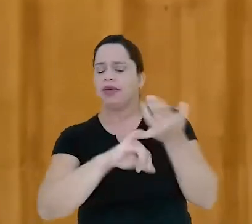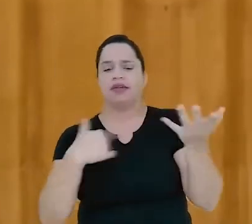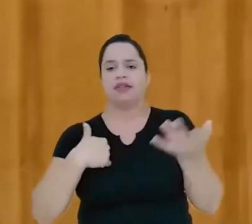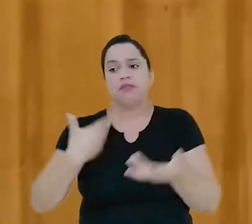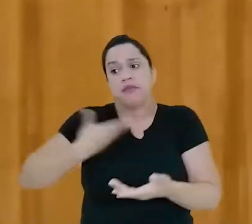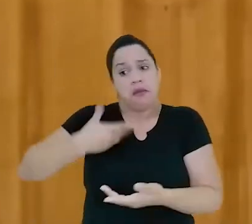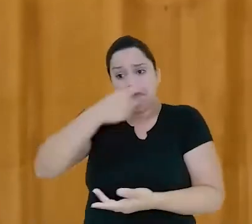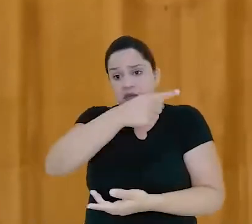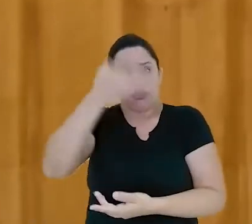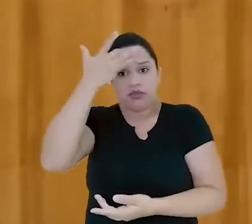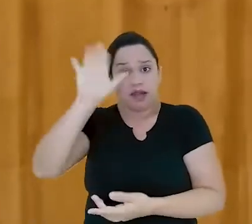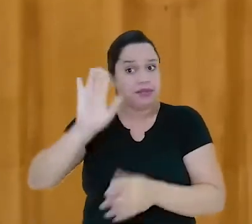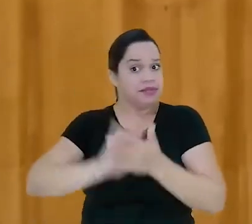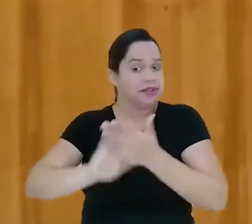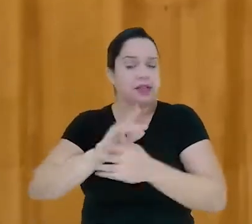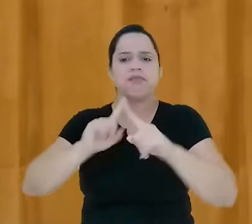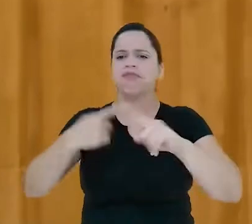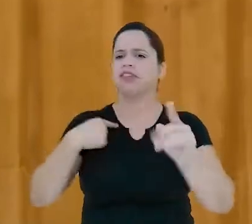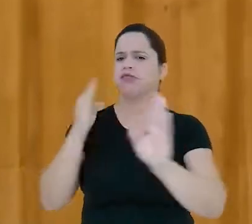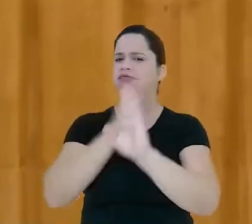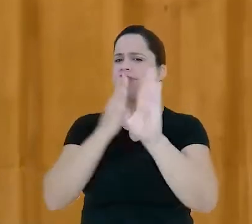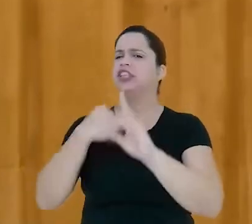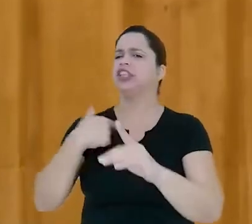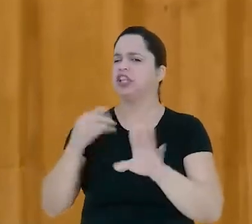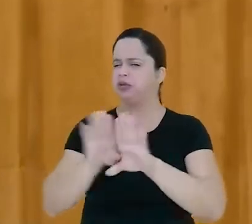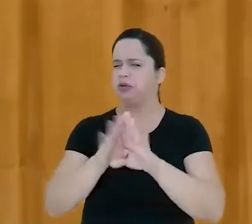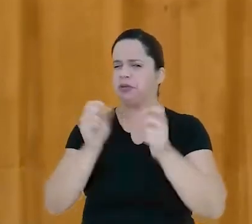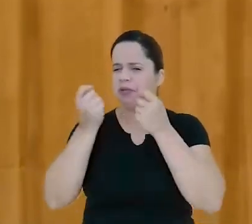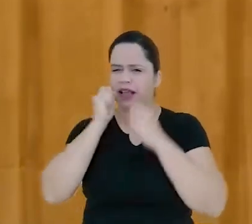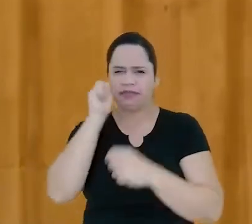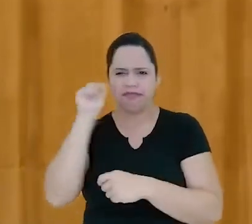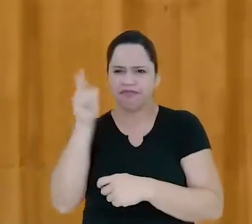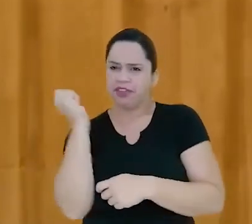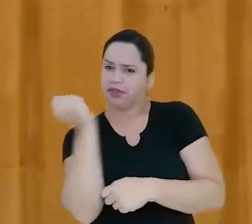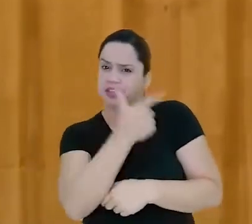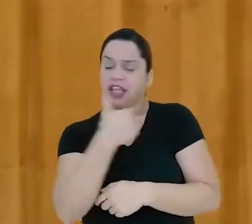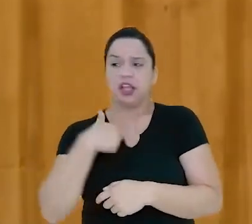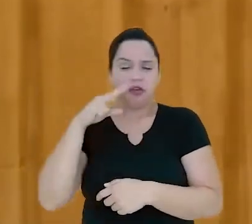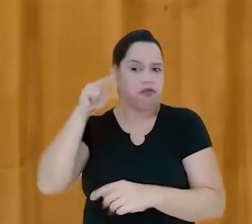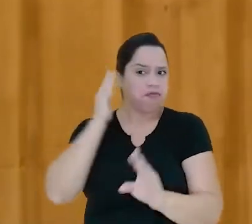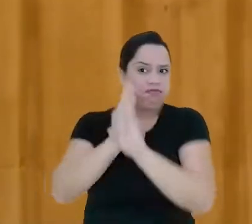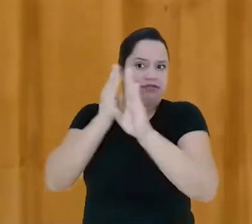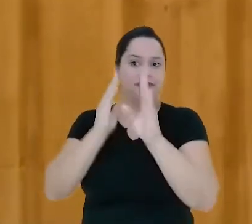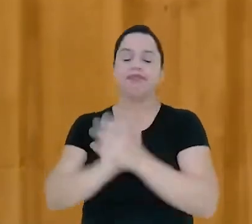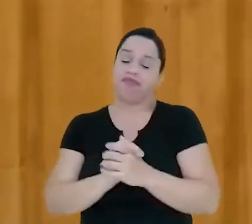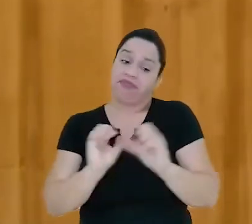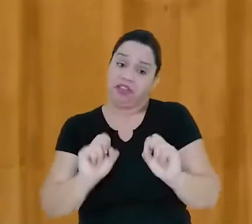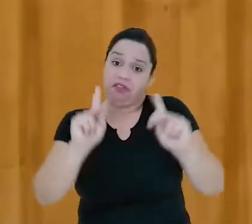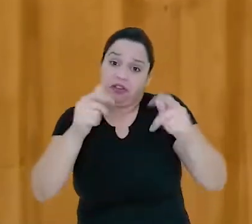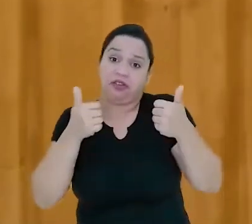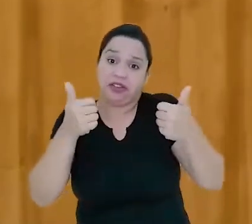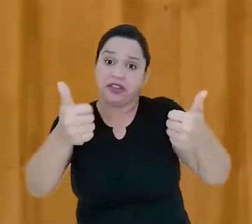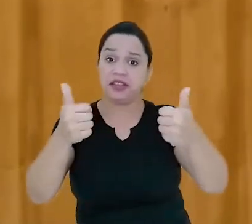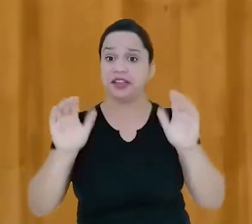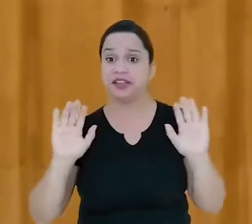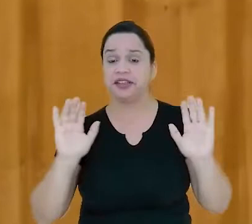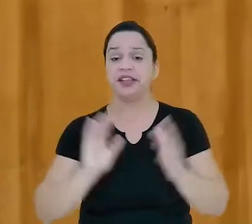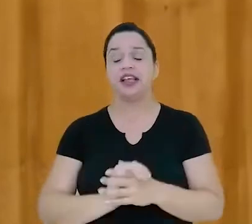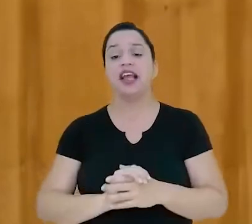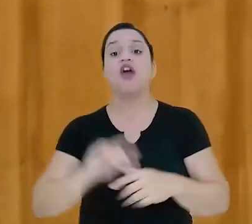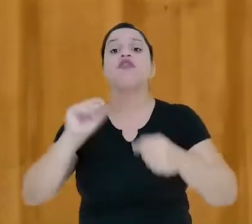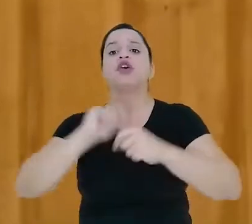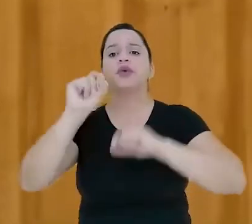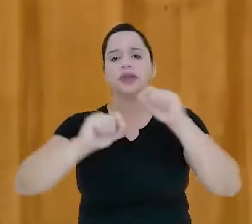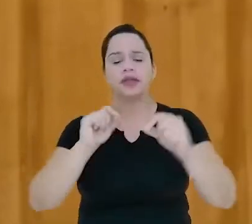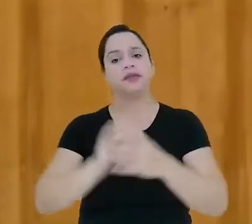Minha amiga não sabe de nada, mas eu tô desconfiada e eu sou mais esperta que ela. Tenho certeza que eu vou pegar alguma coisa. E ela pra mim, né? Falei, tá, tudo bem. Aí fizemos. Aí eu